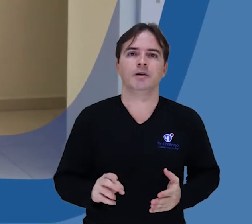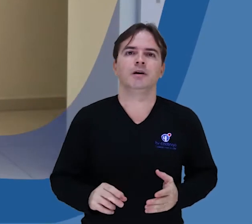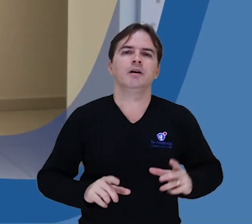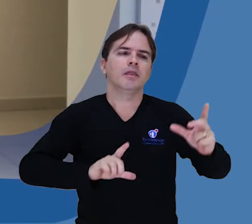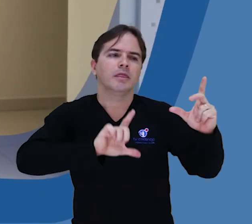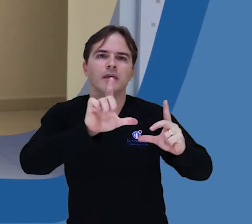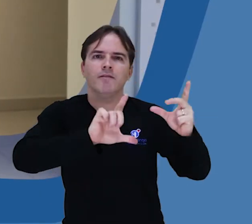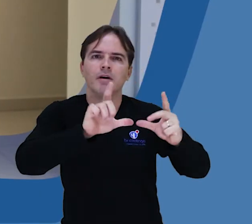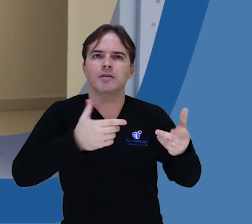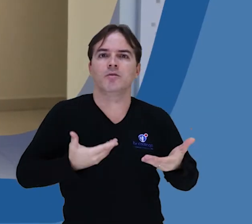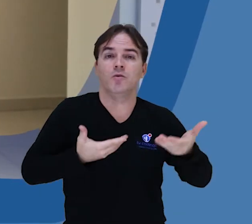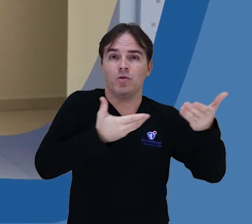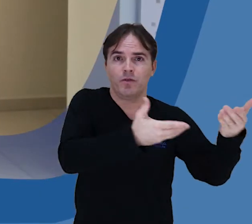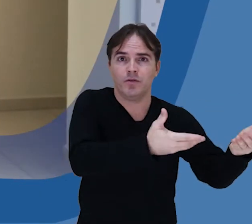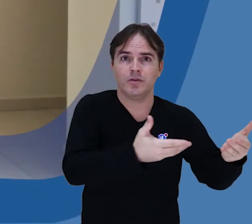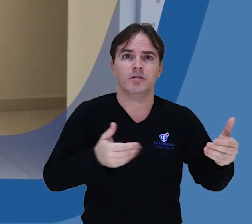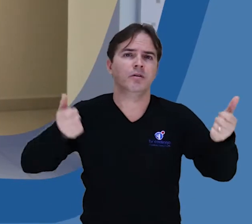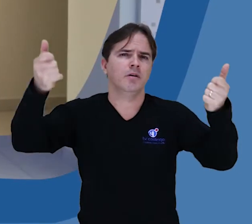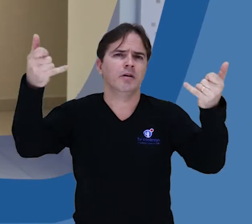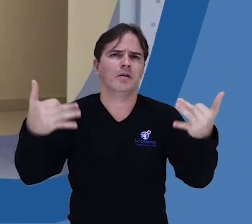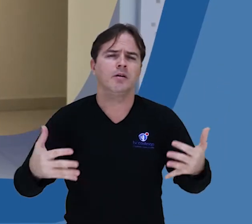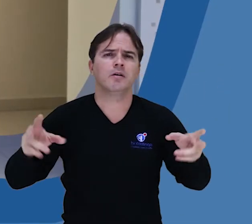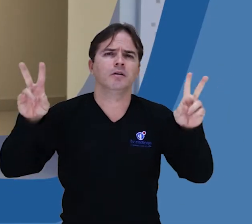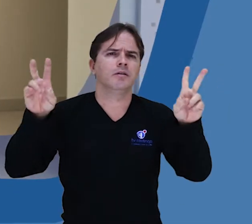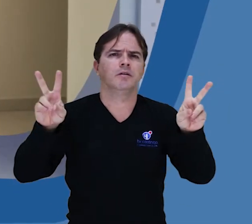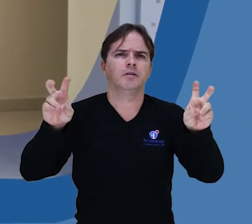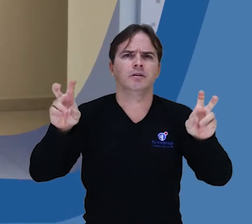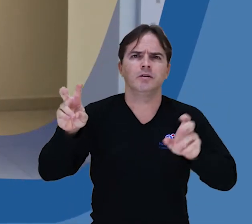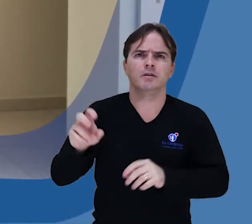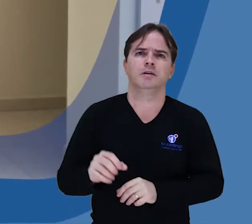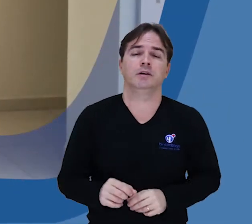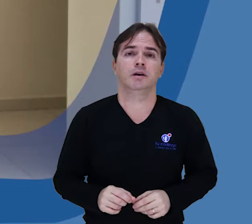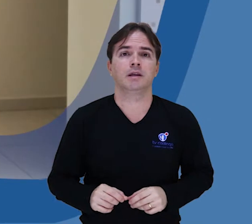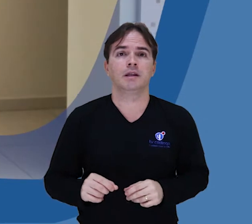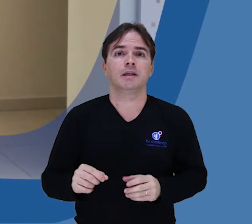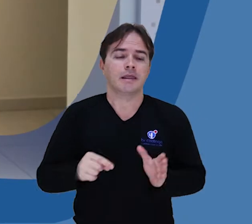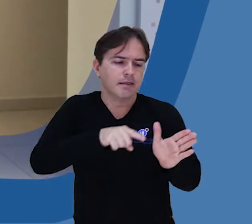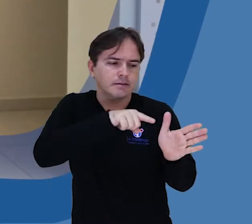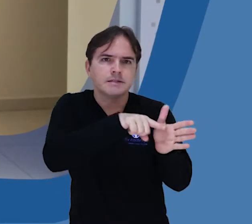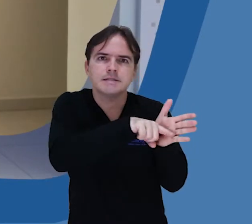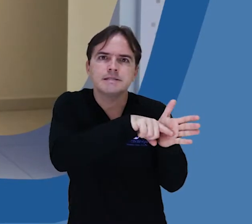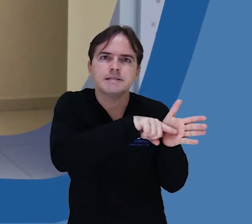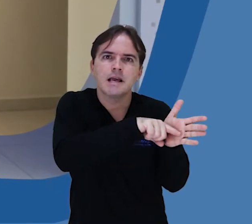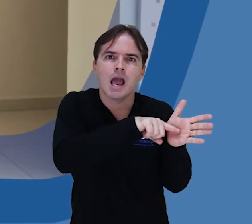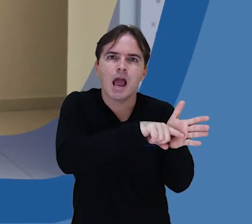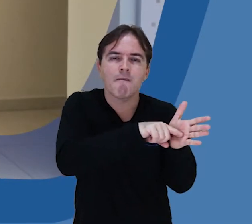recebi um convite da TV Caatinga e irei hoje falar sobre os testes da